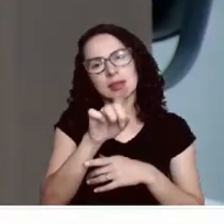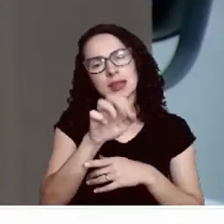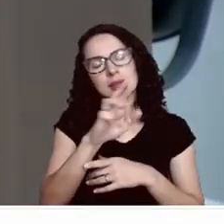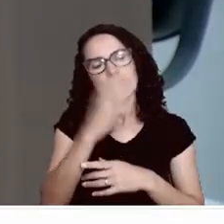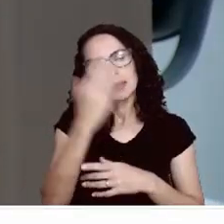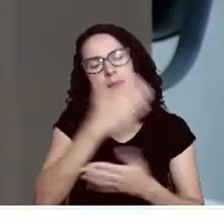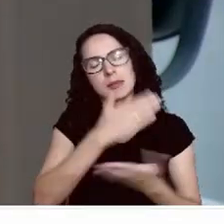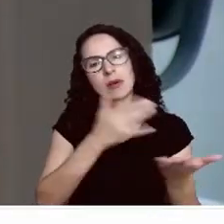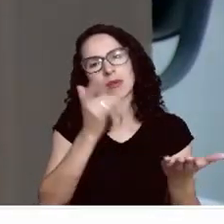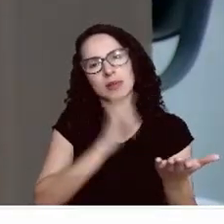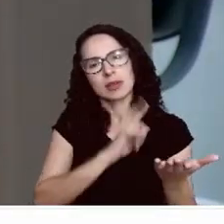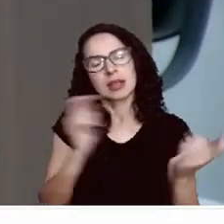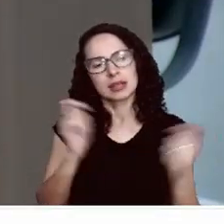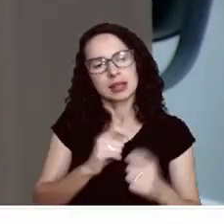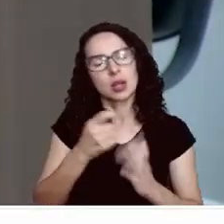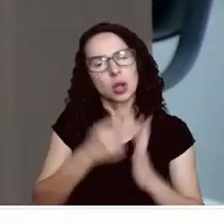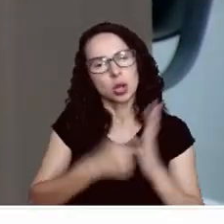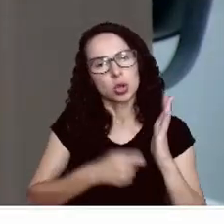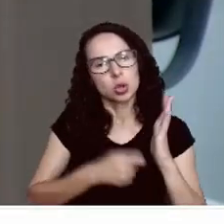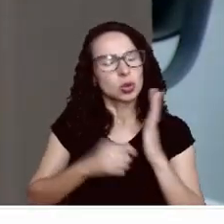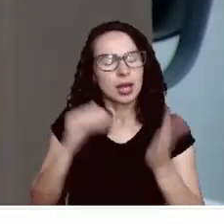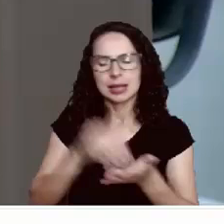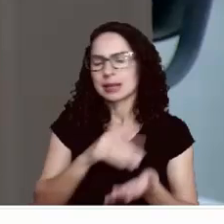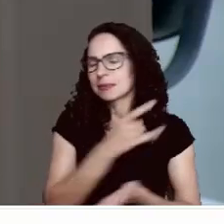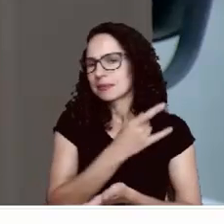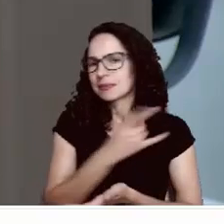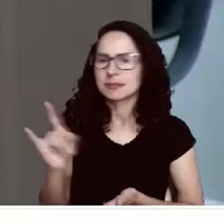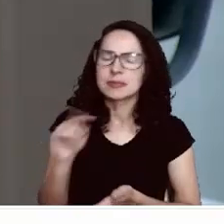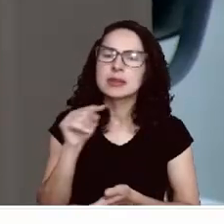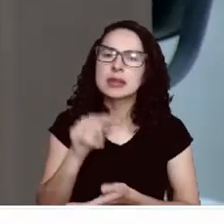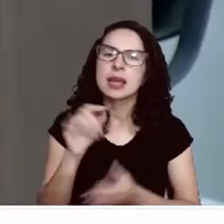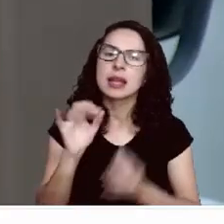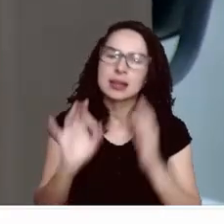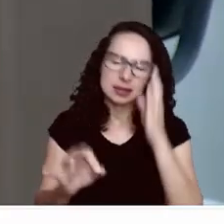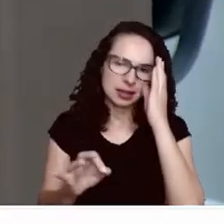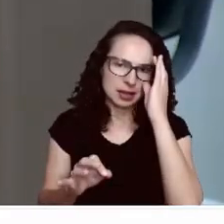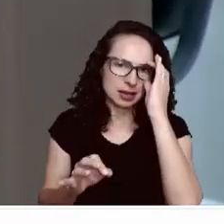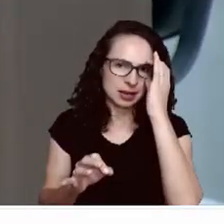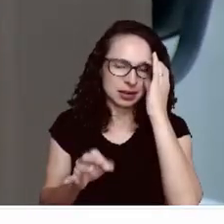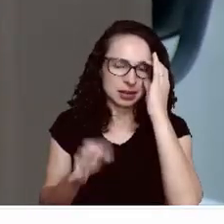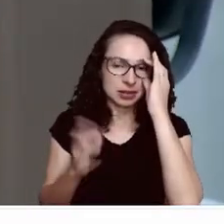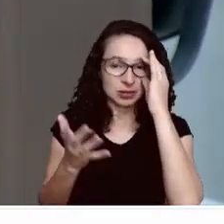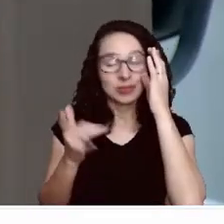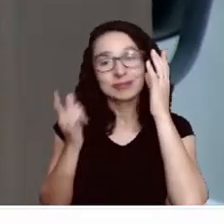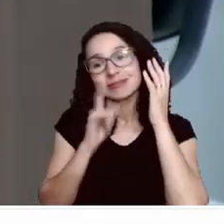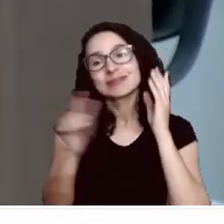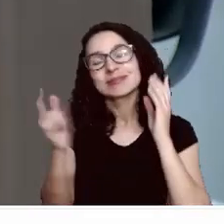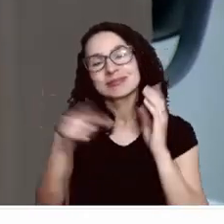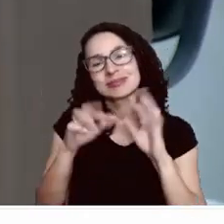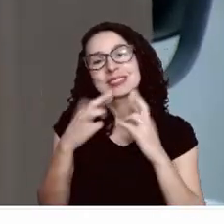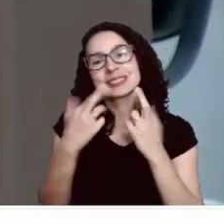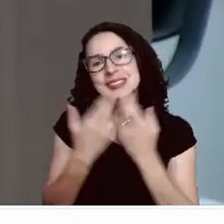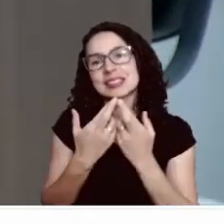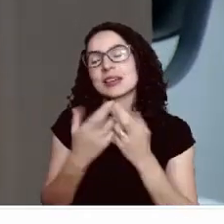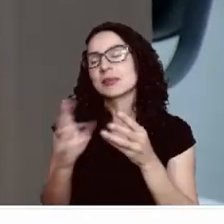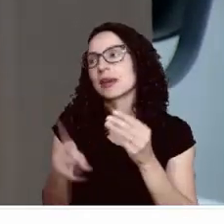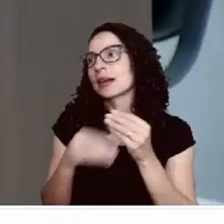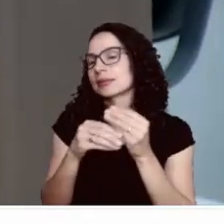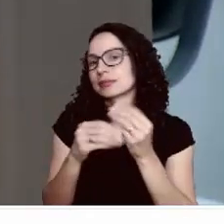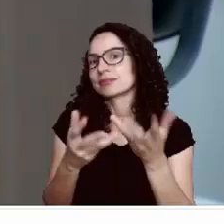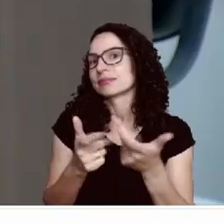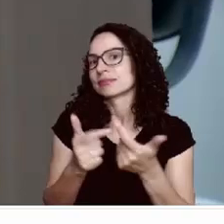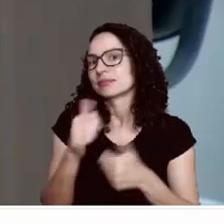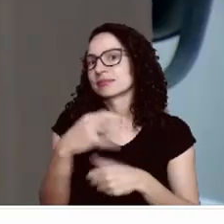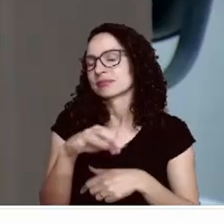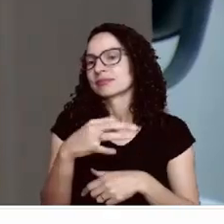que lutar até na última hora. E ele com certeza, hoje se pudesse vir nessa reunião, seria acrescentar muito, Francesco. Com certeza que é uma